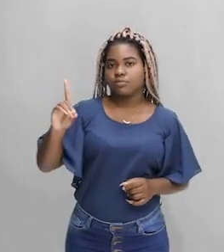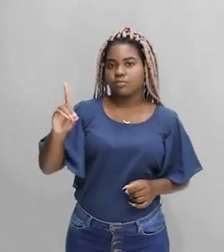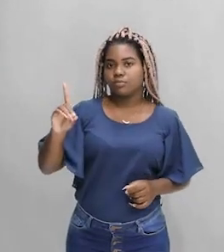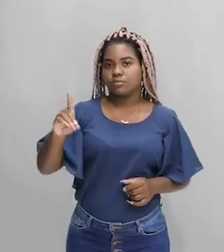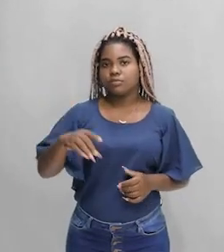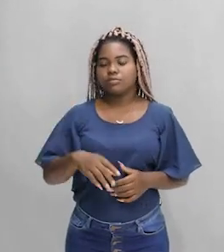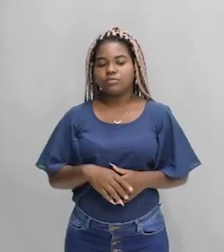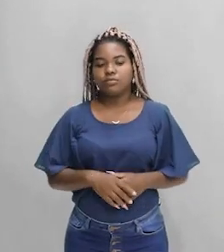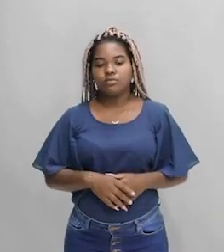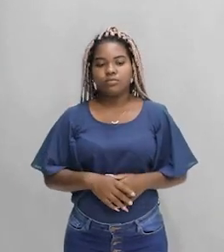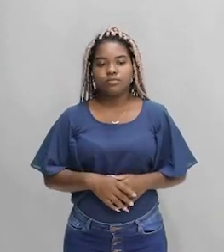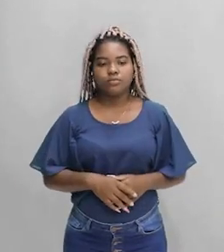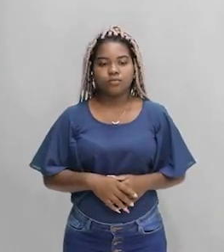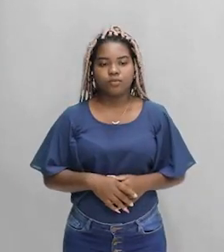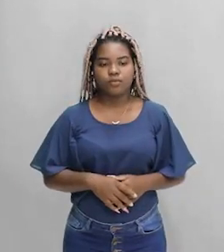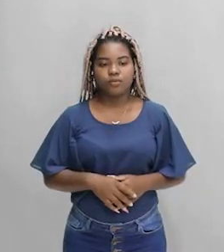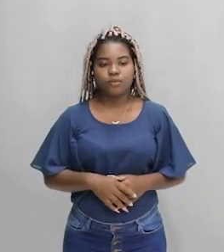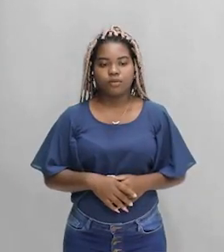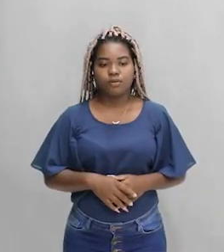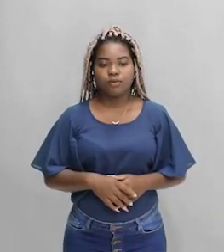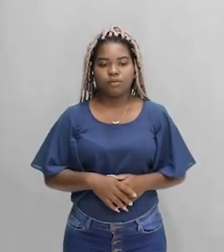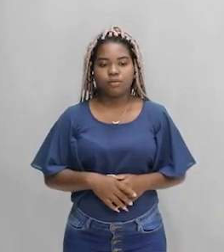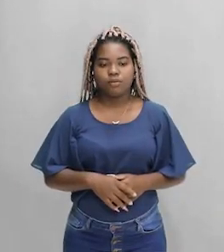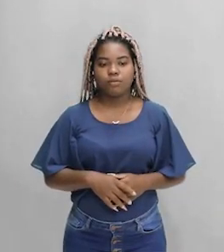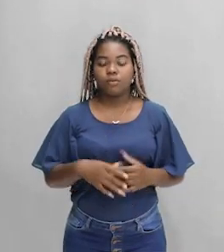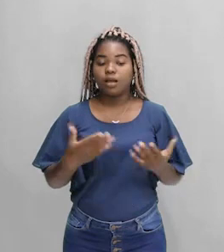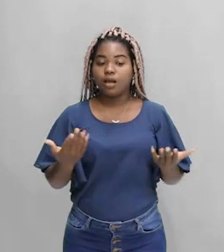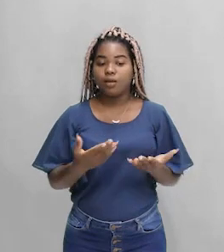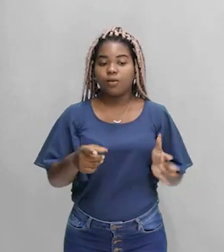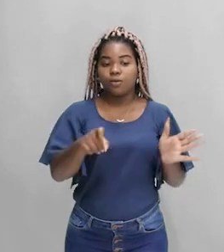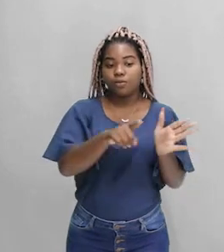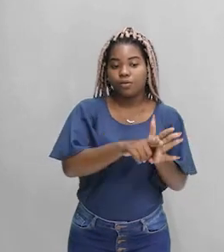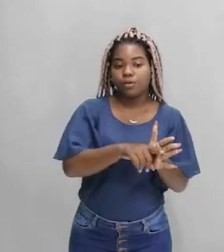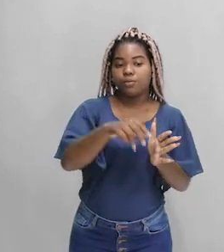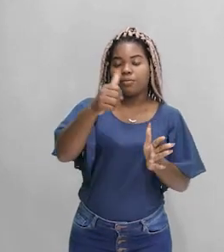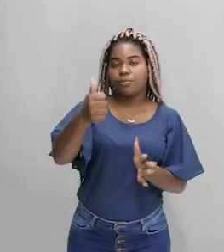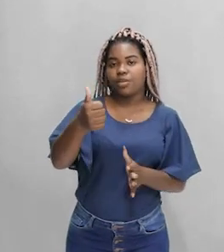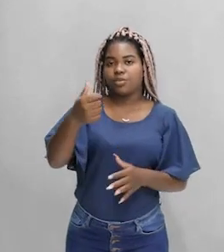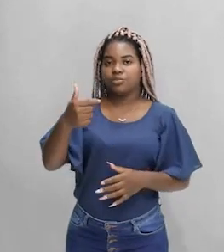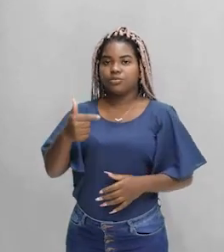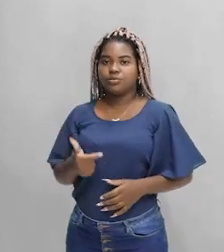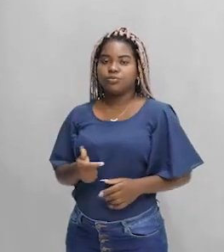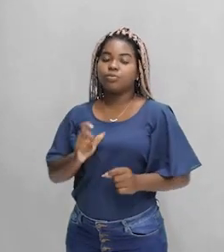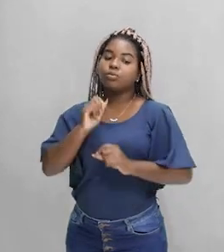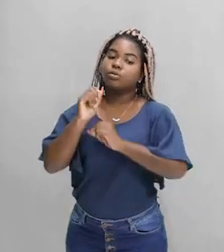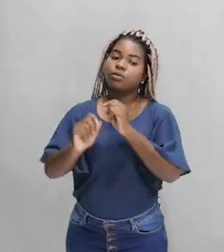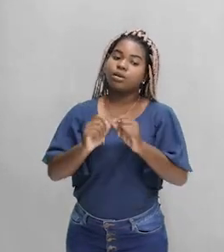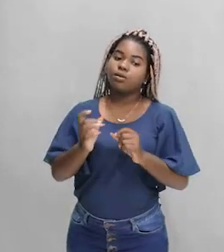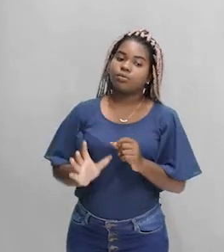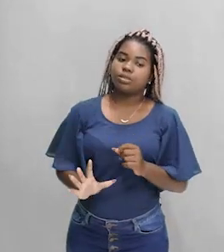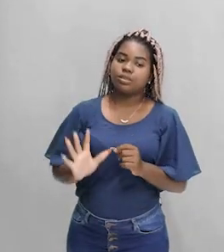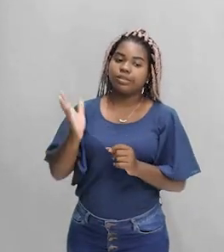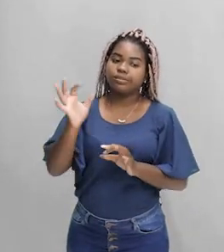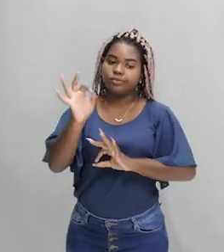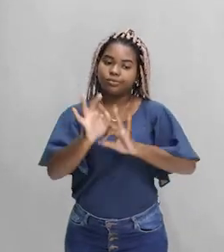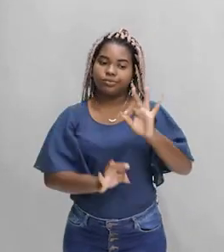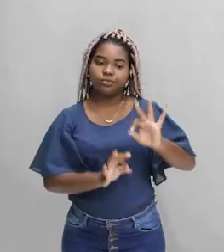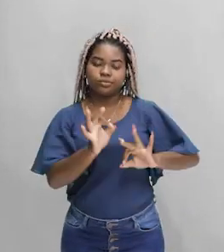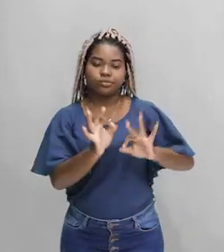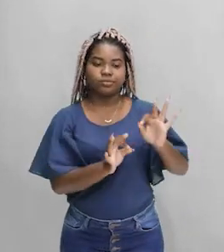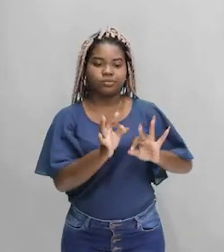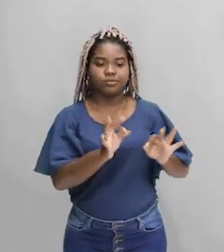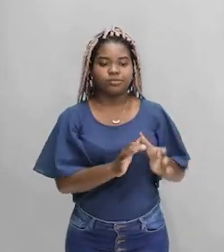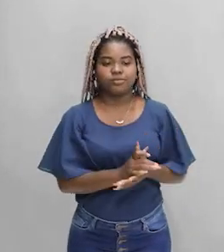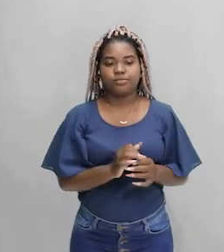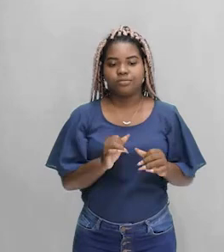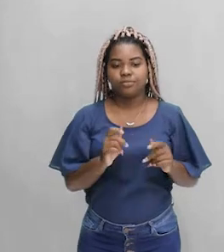na letra D, eu quero a imagem agora, não do meio, mas do menos meio. O que é que eu vou fazer? O menos meio está